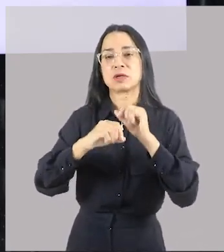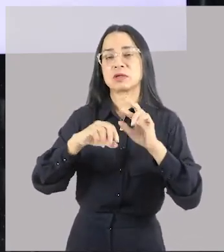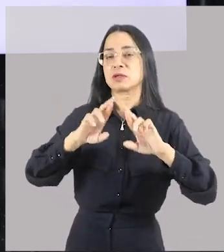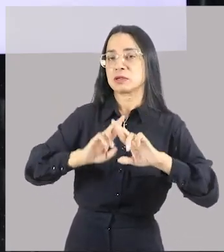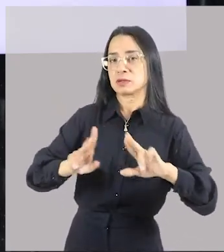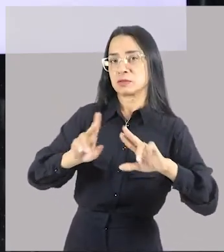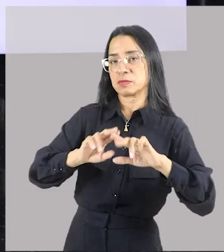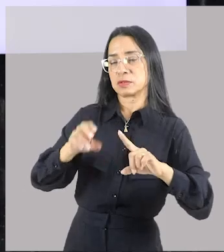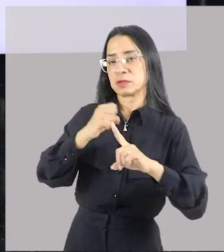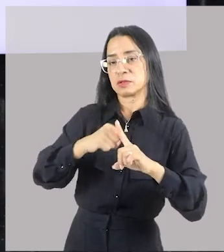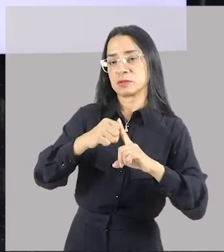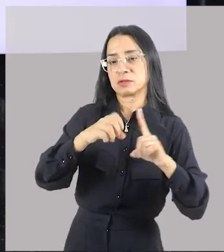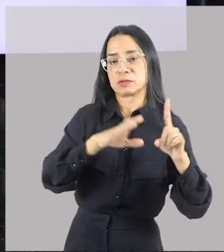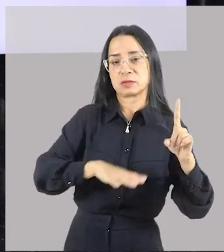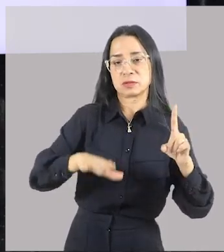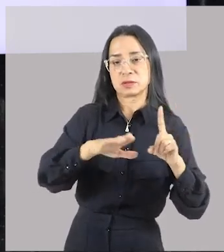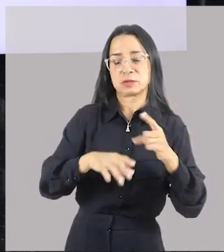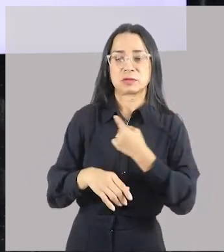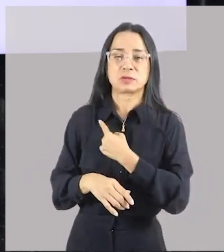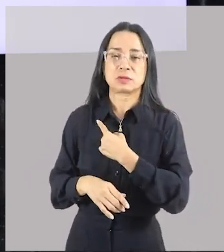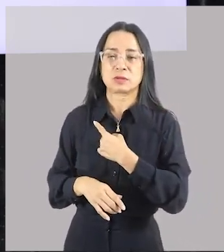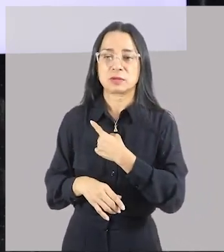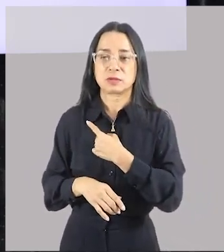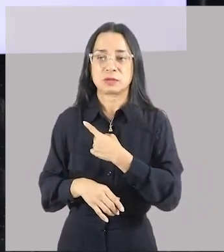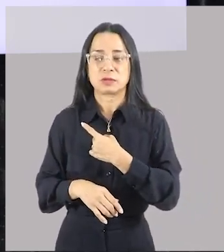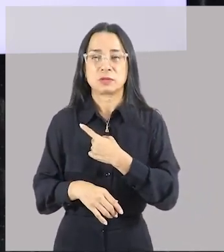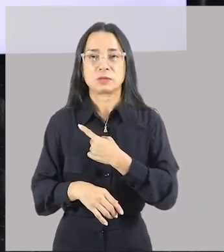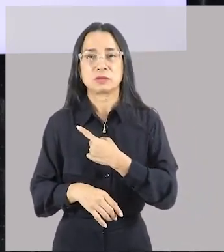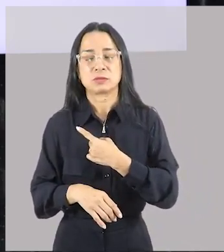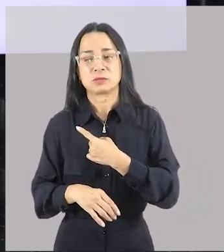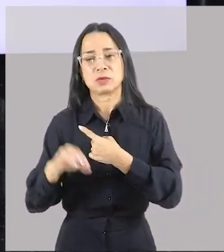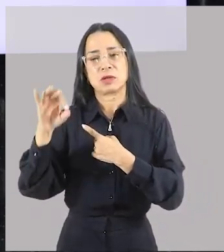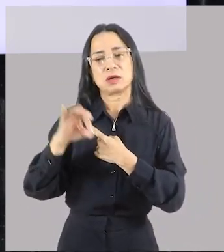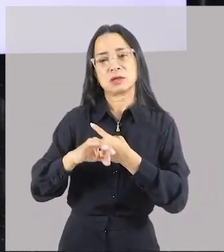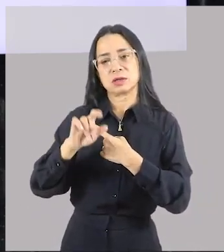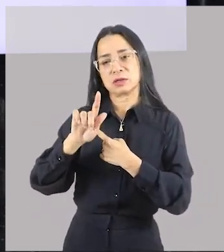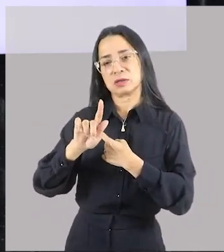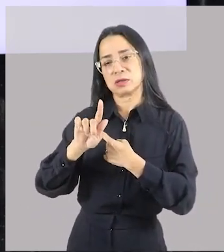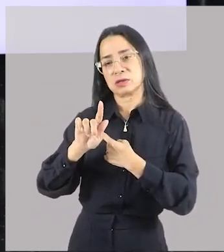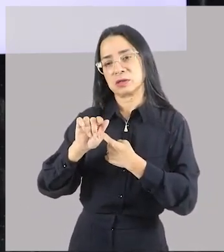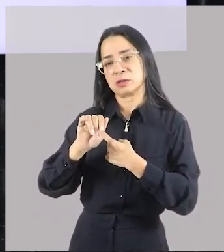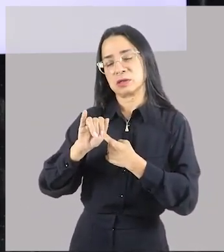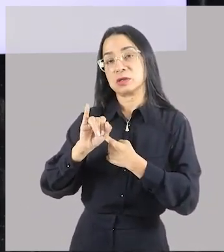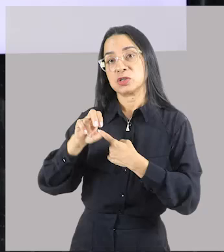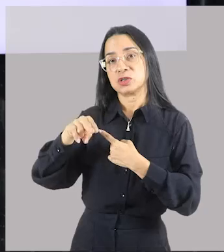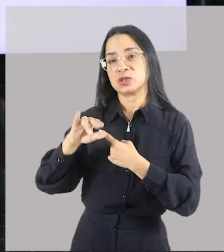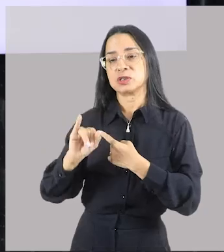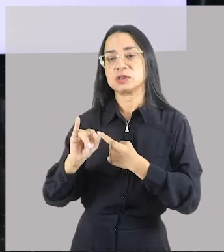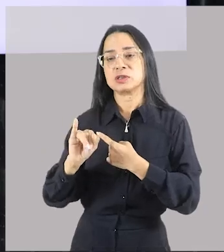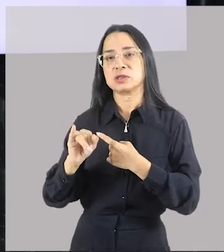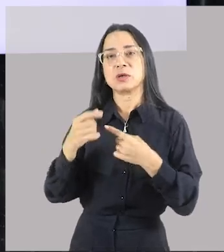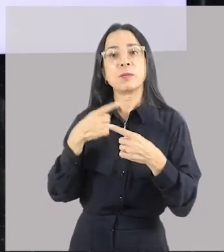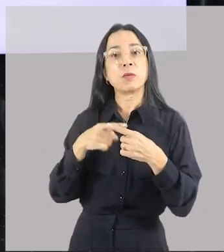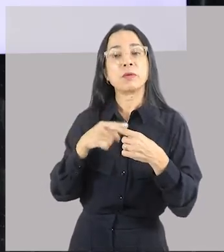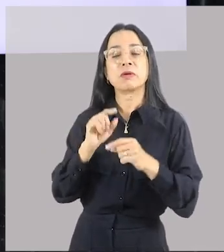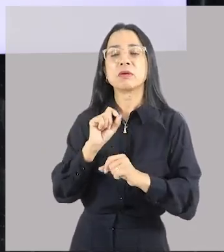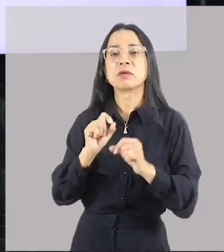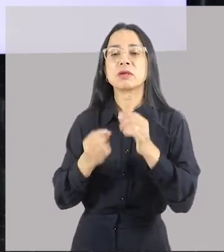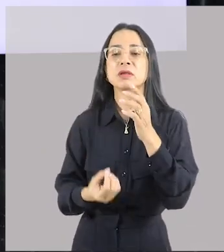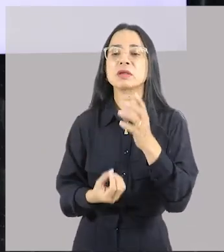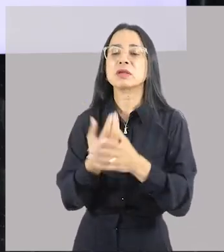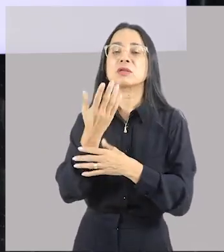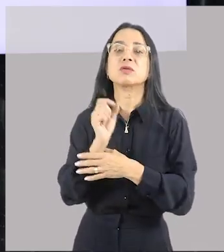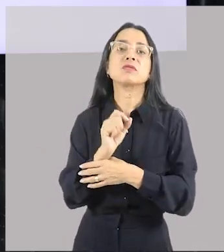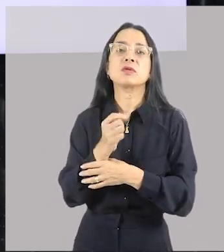chamado índice de Gini. A pessoa pergunta para mim, professor, por que o nome desse índice é índice de Gini? É porque quem criou ele foi